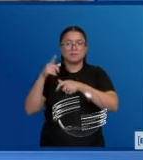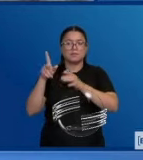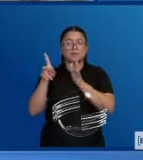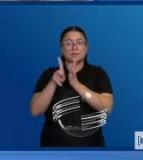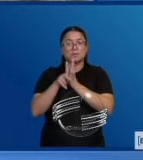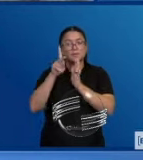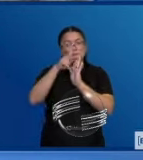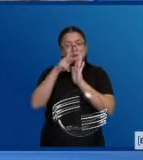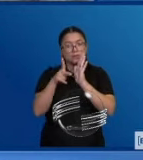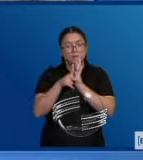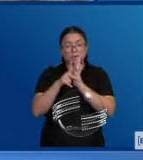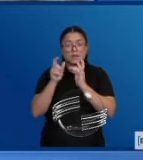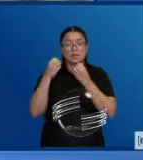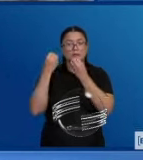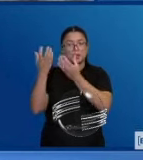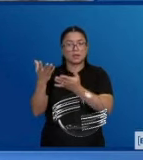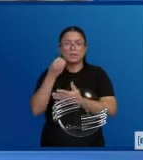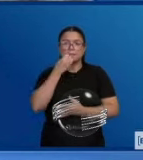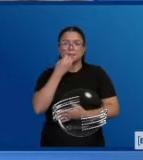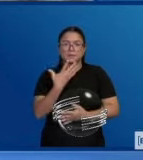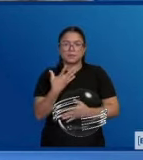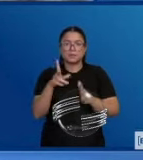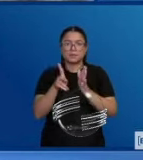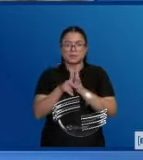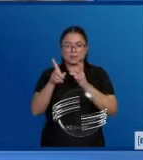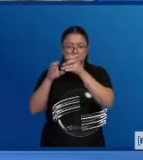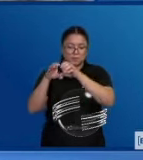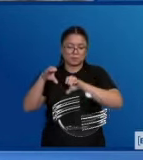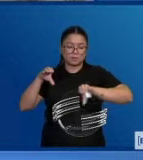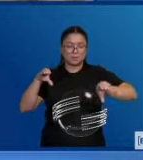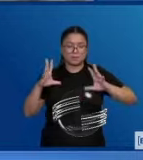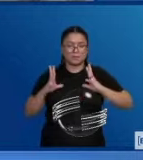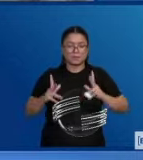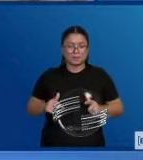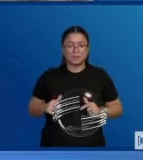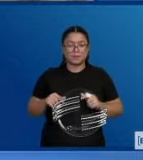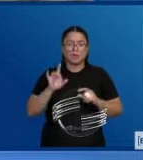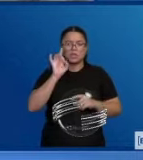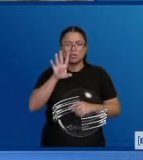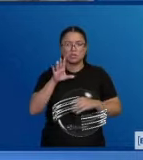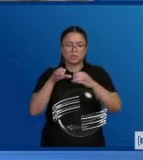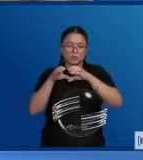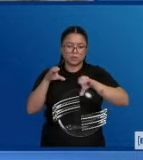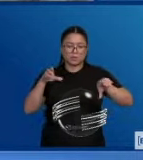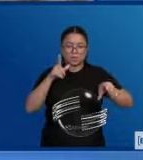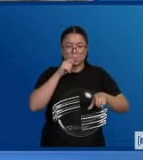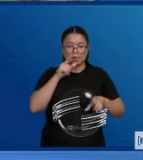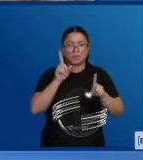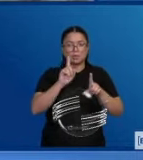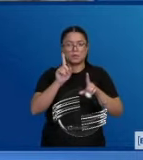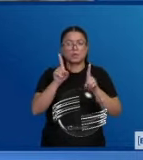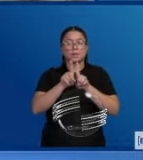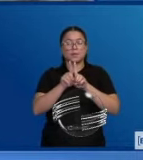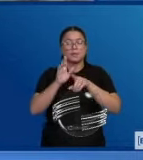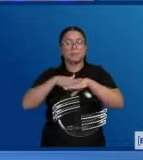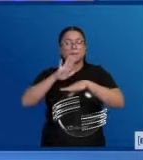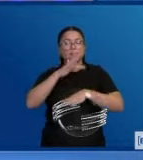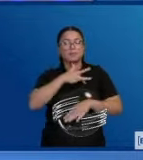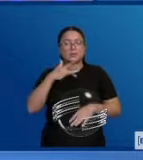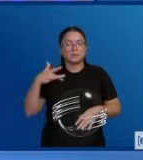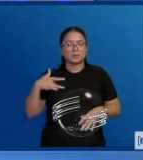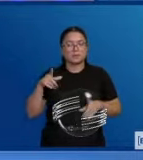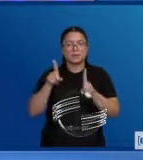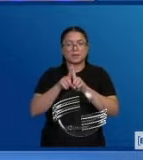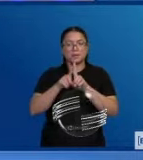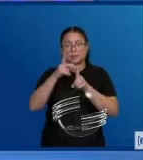traz o benefício que um projeto de saneamento vai, que é além das redes de água, de rede de esgoto, é mais saúde, mais dignidade para